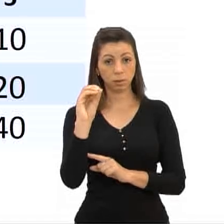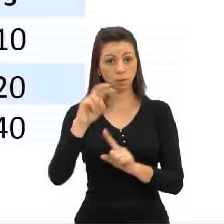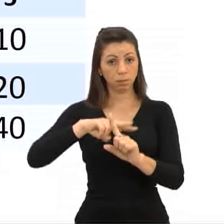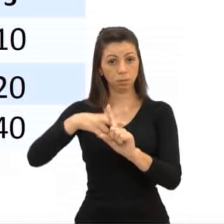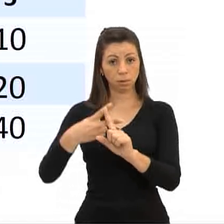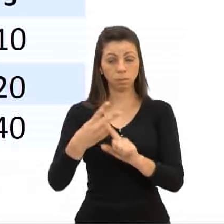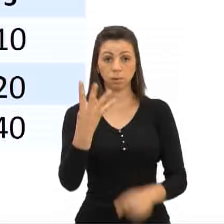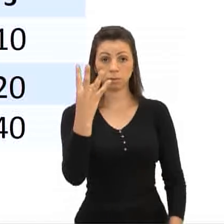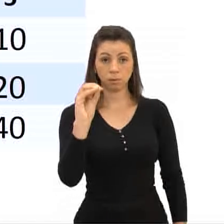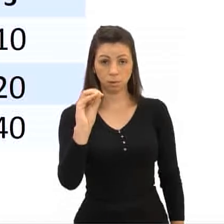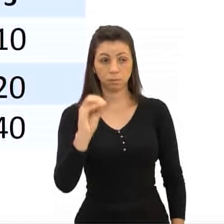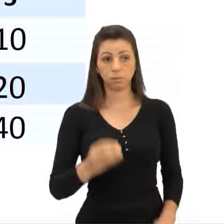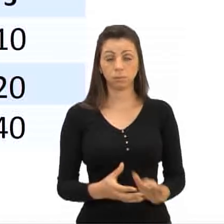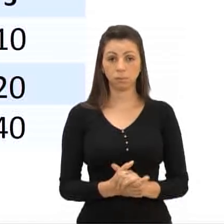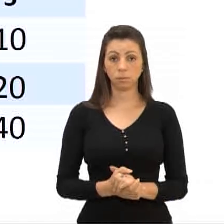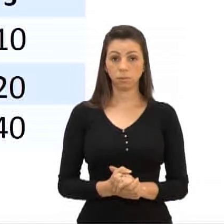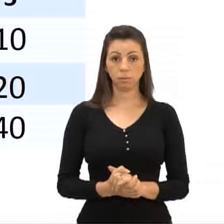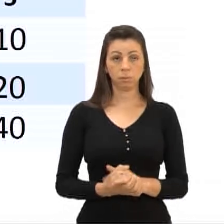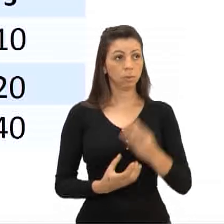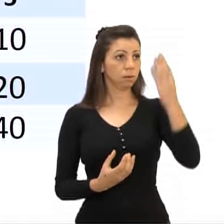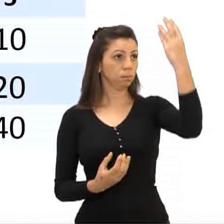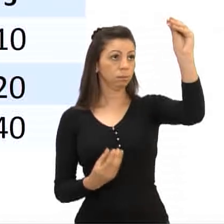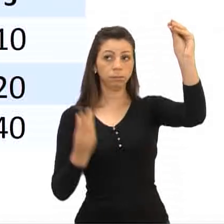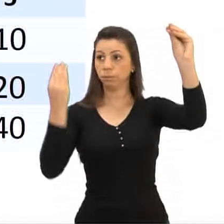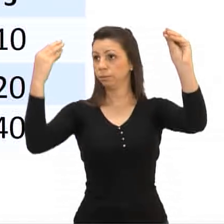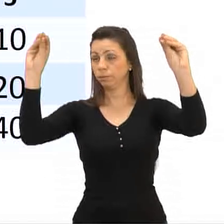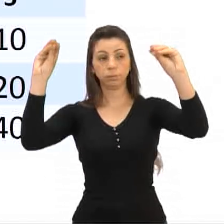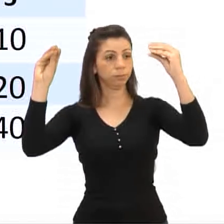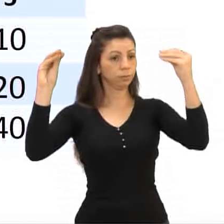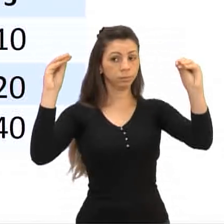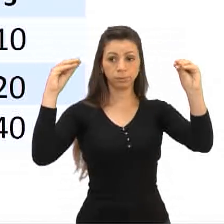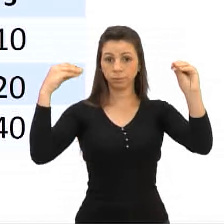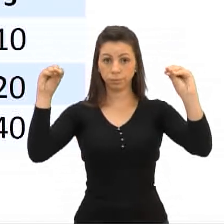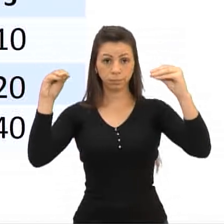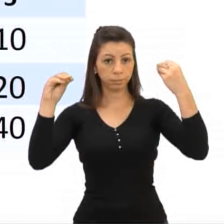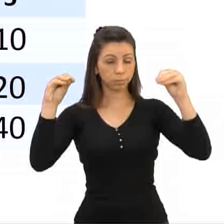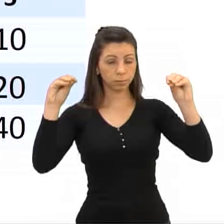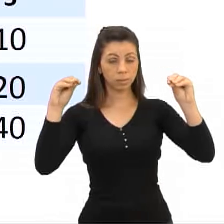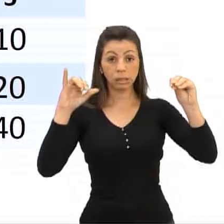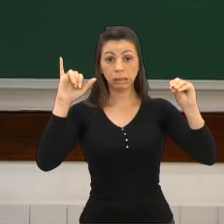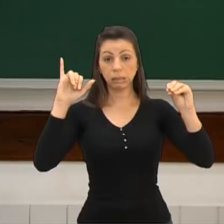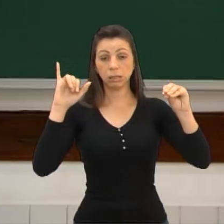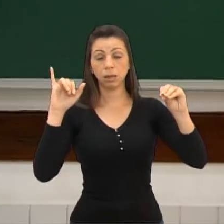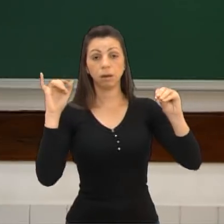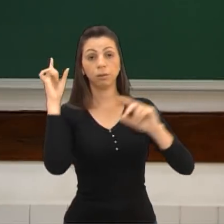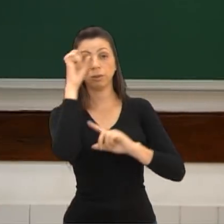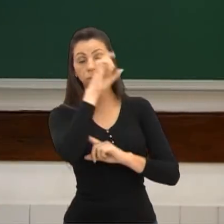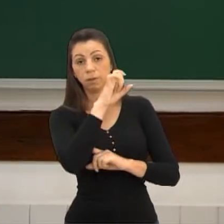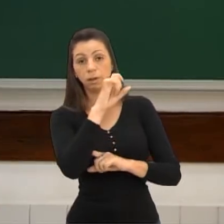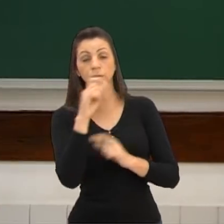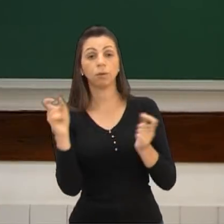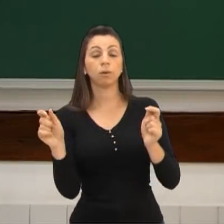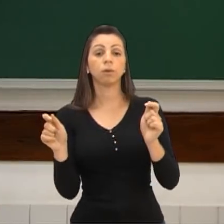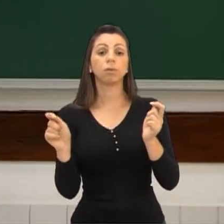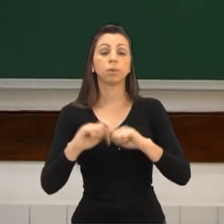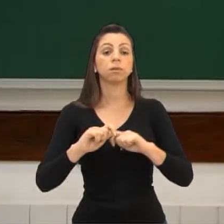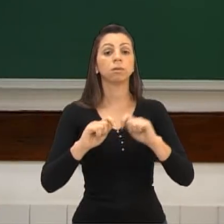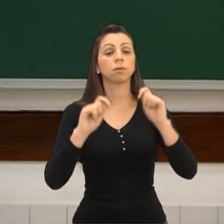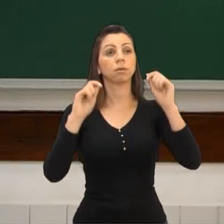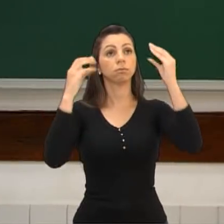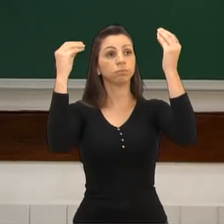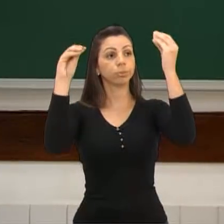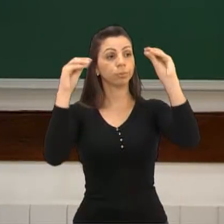vai fazendo esse preenchimento na tabela, se identificar a dificuldade, segue a tabela, faz uma tabelinha, ela